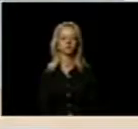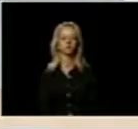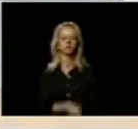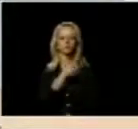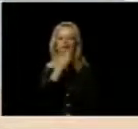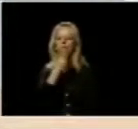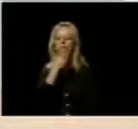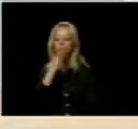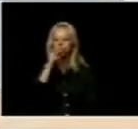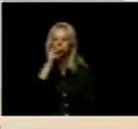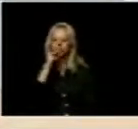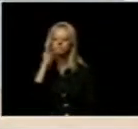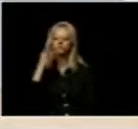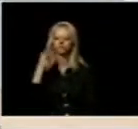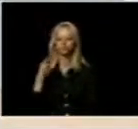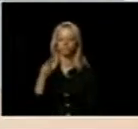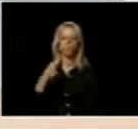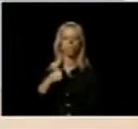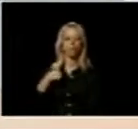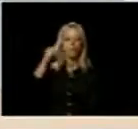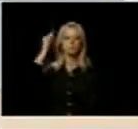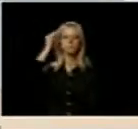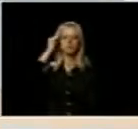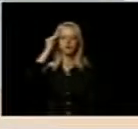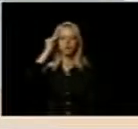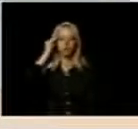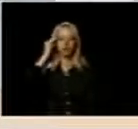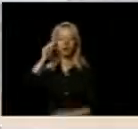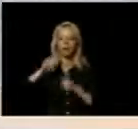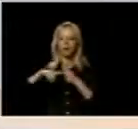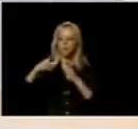projeto que nós aprovamos e a indicação da secretária.